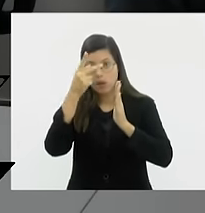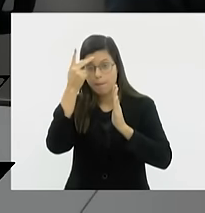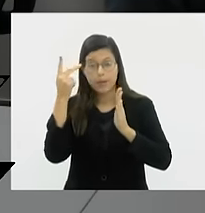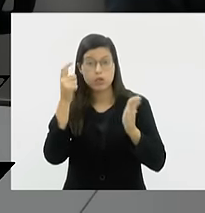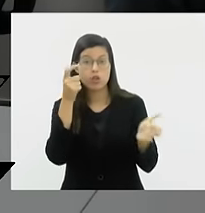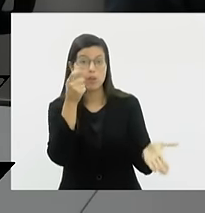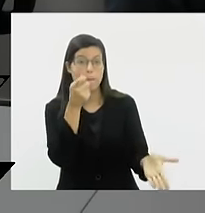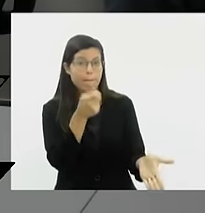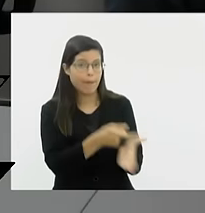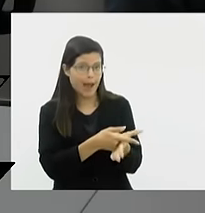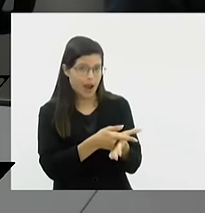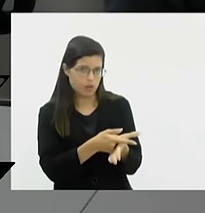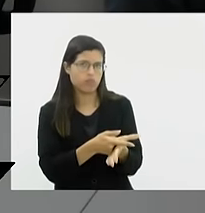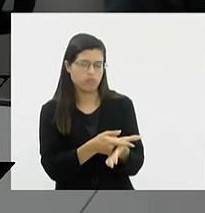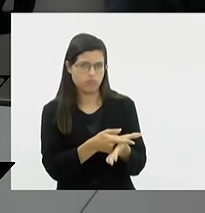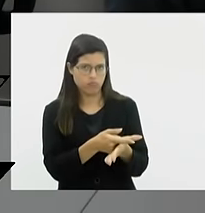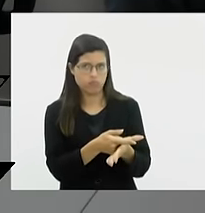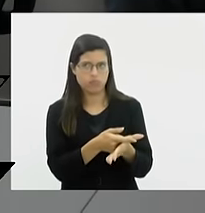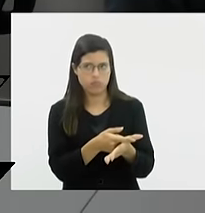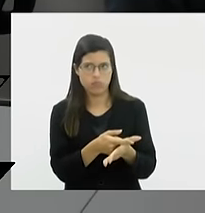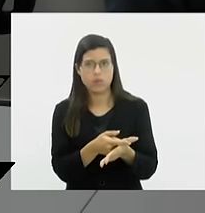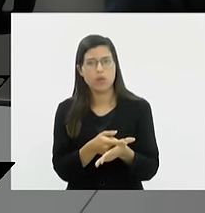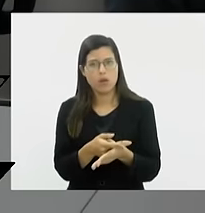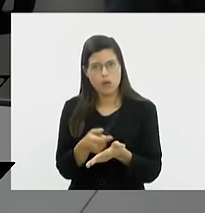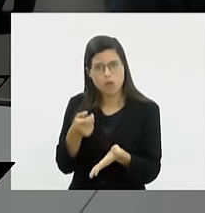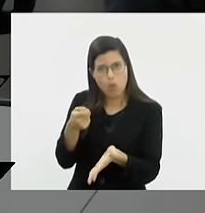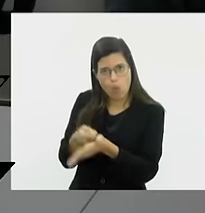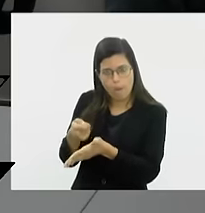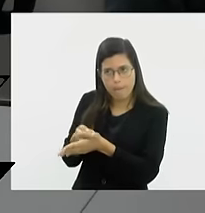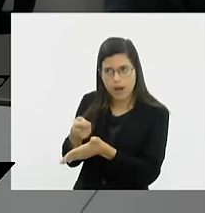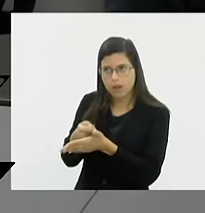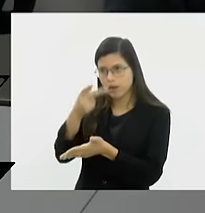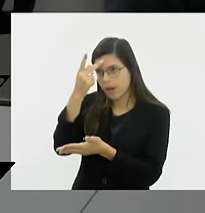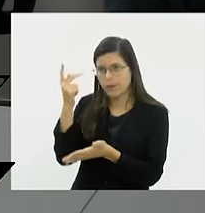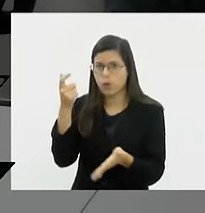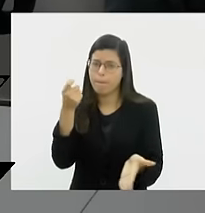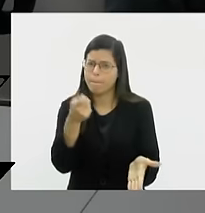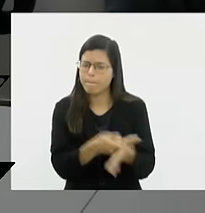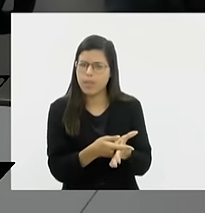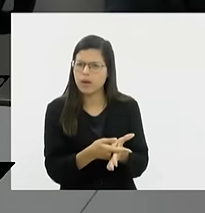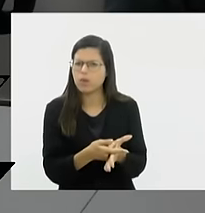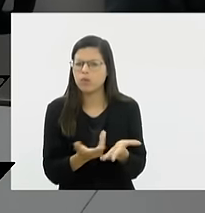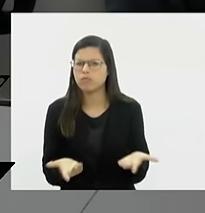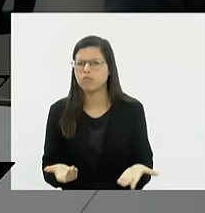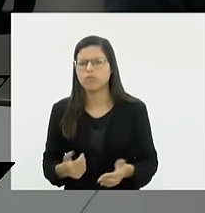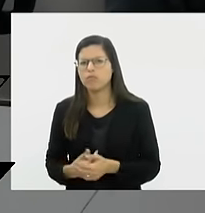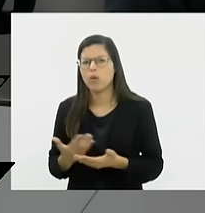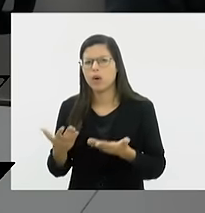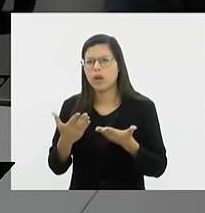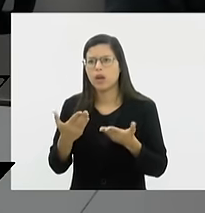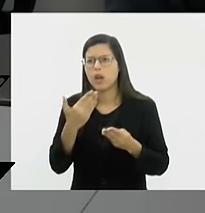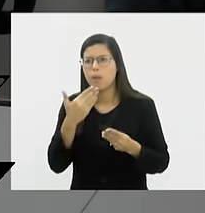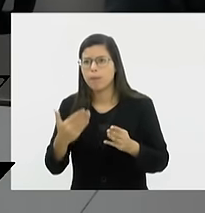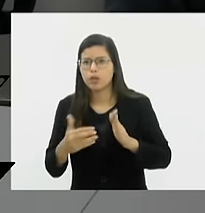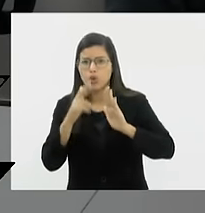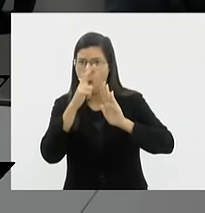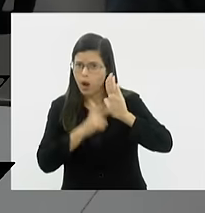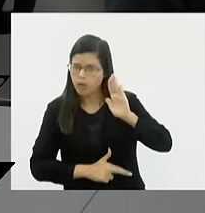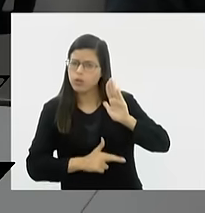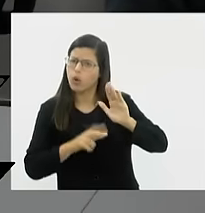pagaram. Foi cobrado e aí a pessoa pagou. Eu gostaria, presidente, que pedisse um relatório com relação a isso